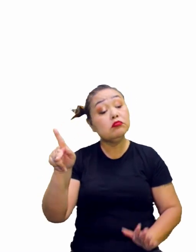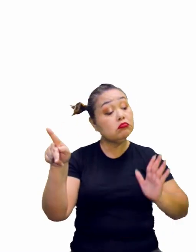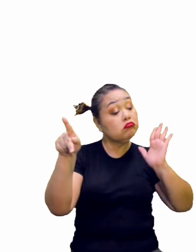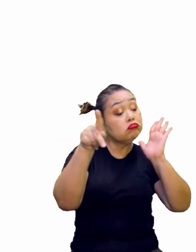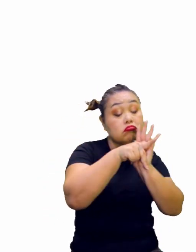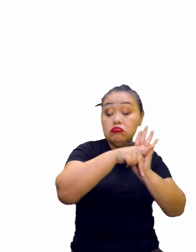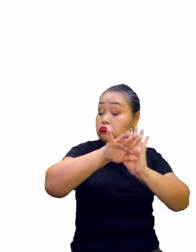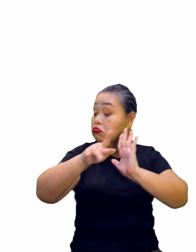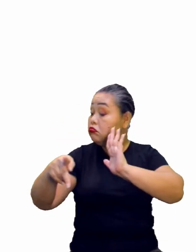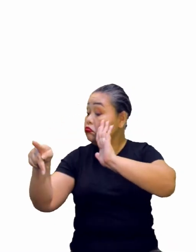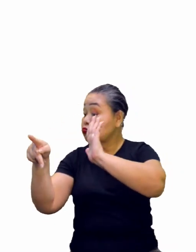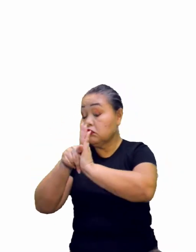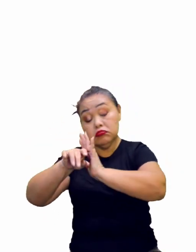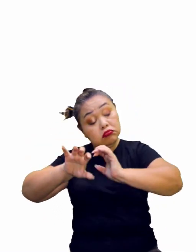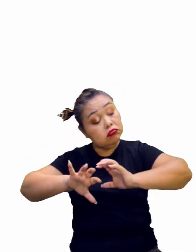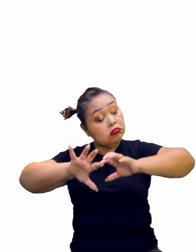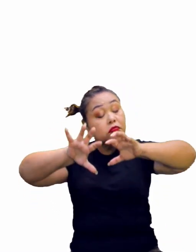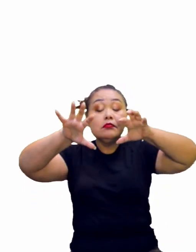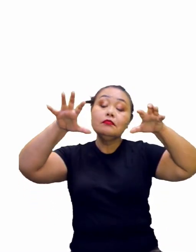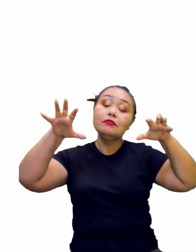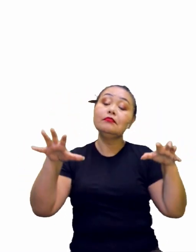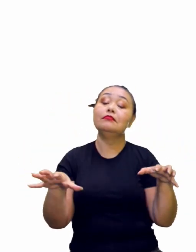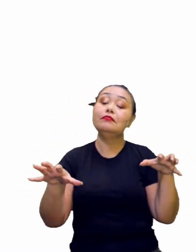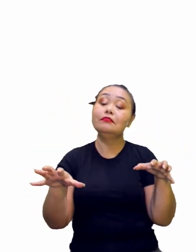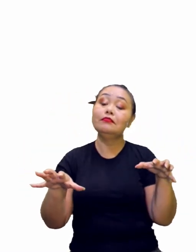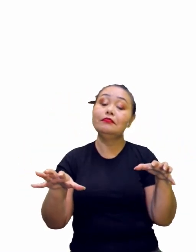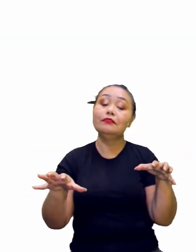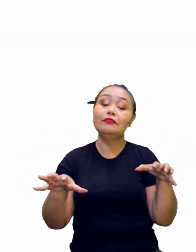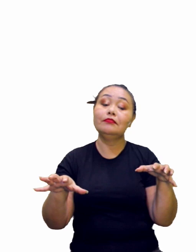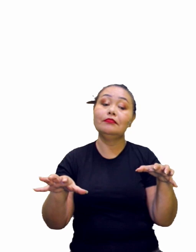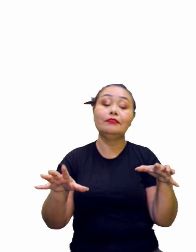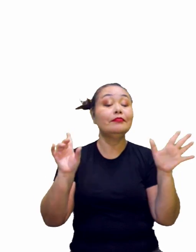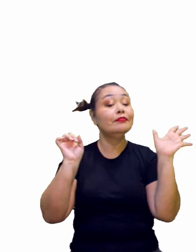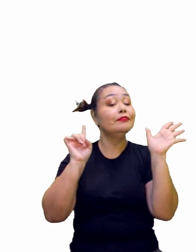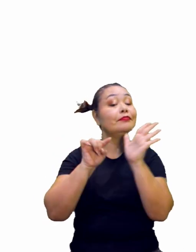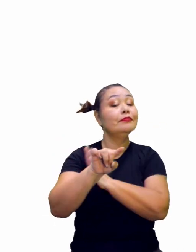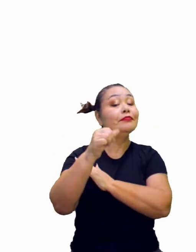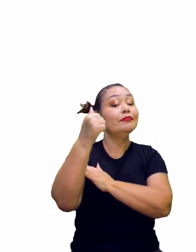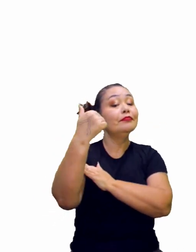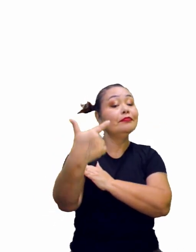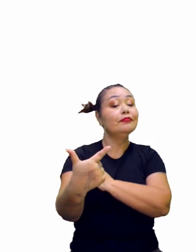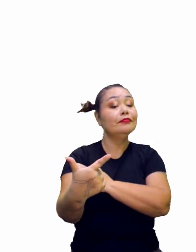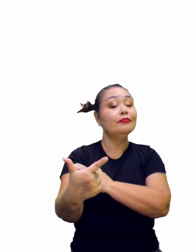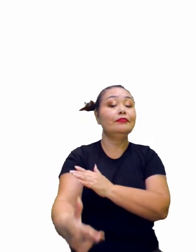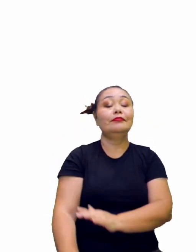próprias, tá bom? Questão de número 2.